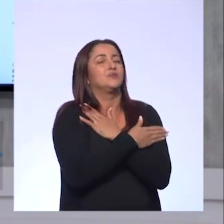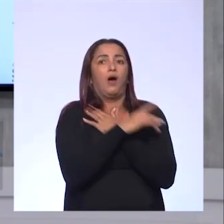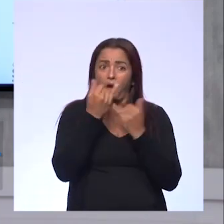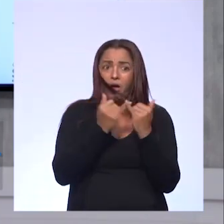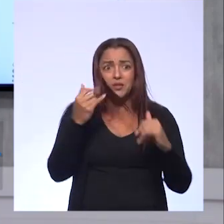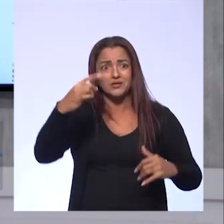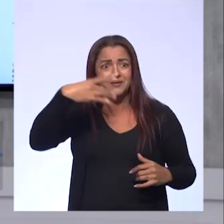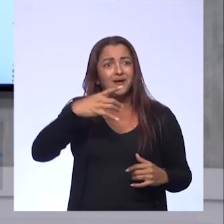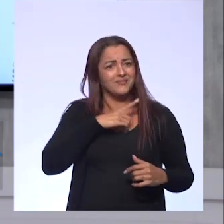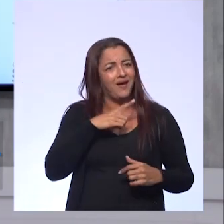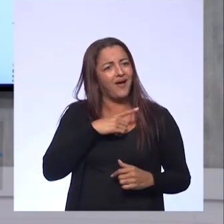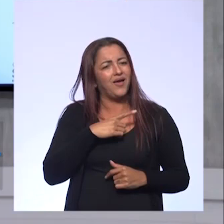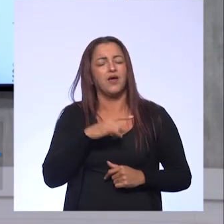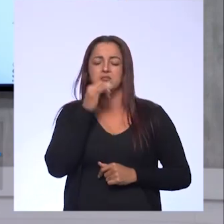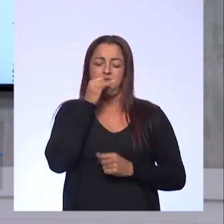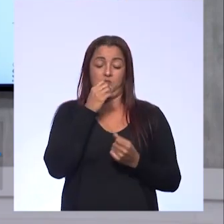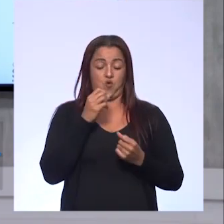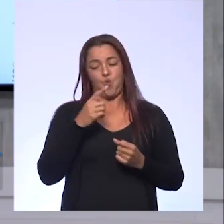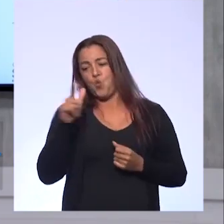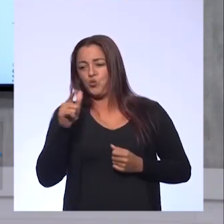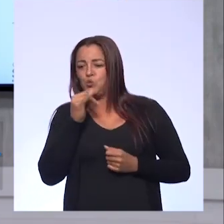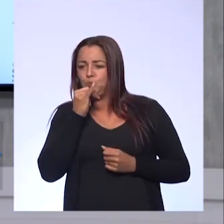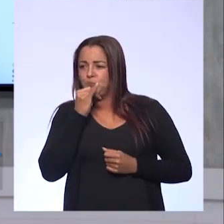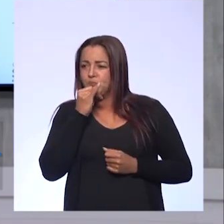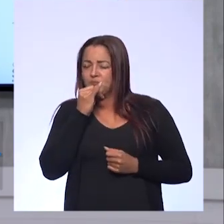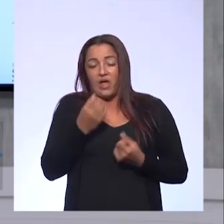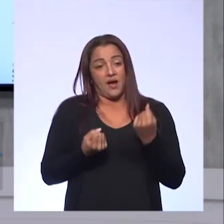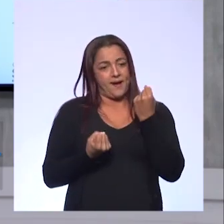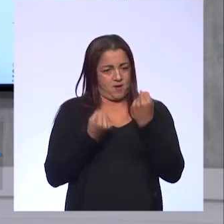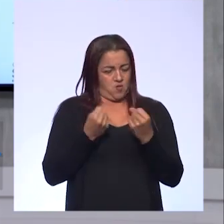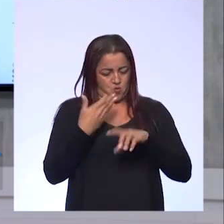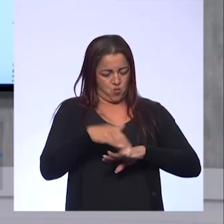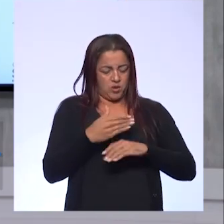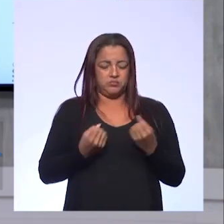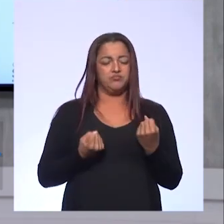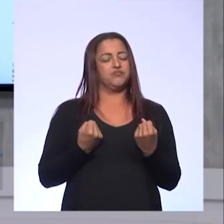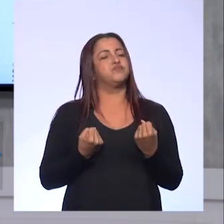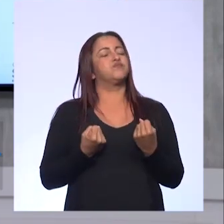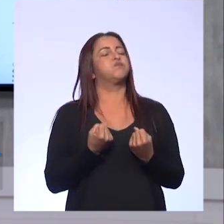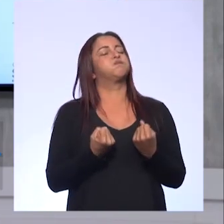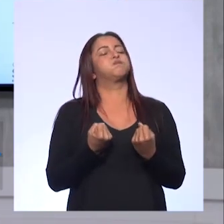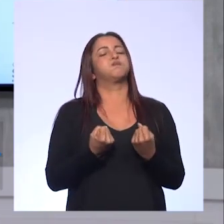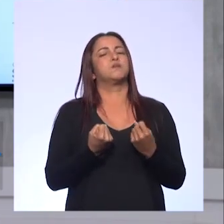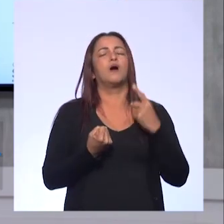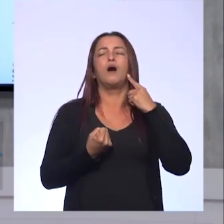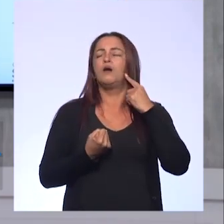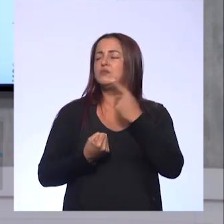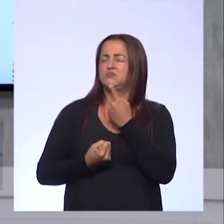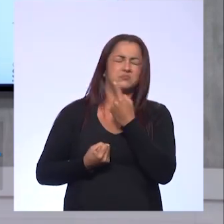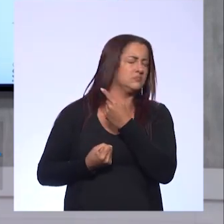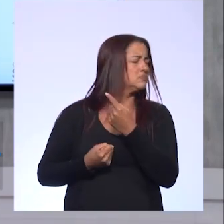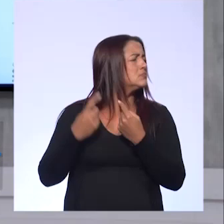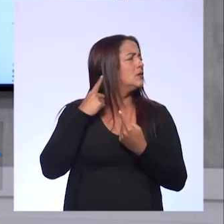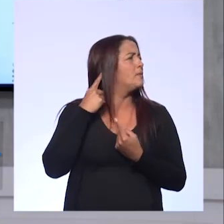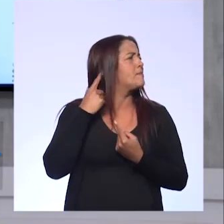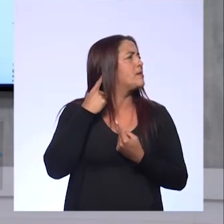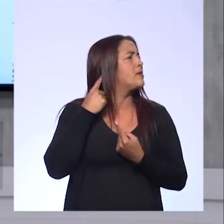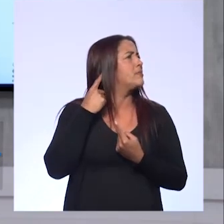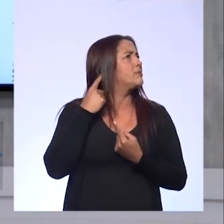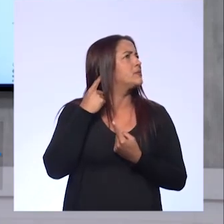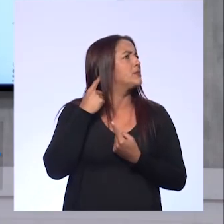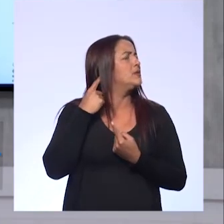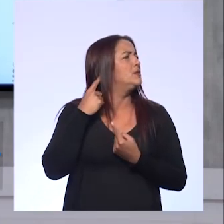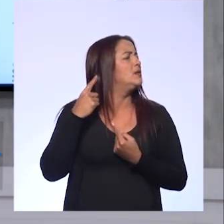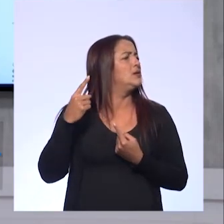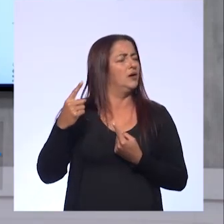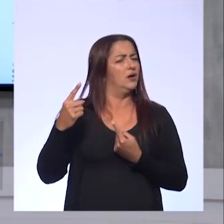um carro na sua rua esse carro está com o volume do som lá em cima aí você olha para uma vidraça na